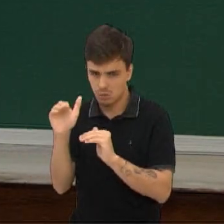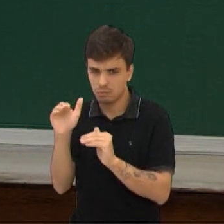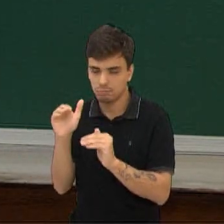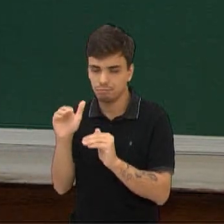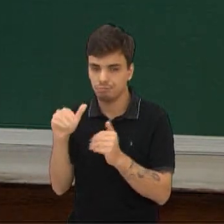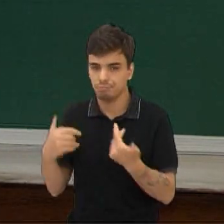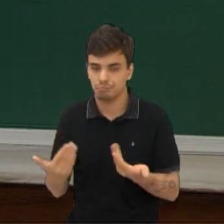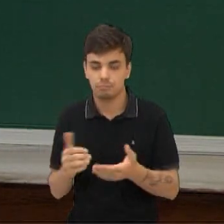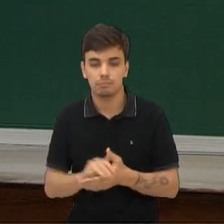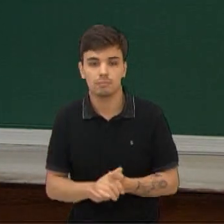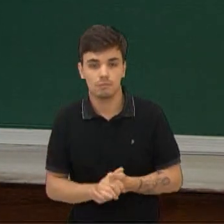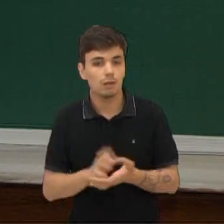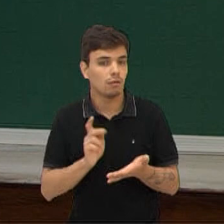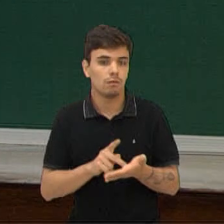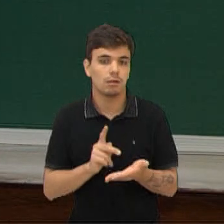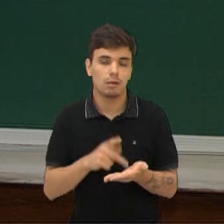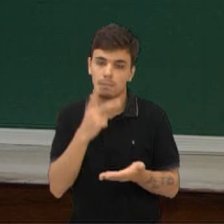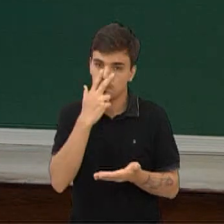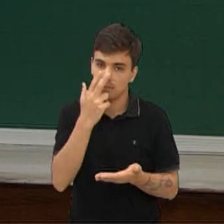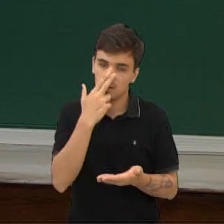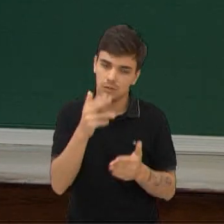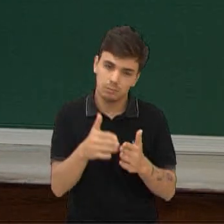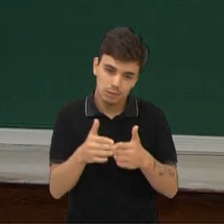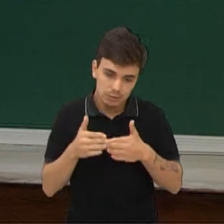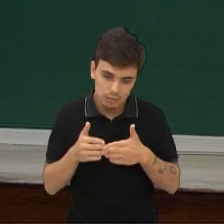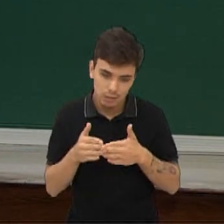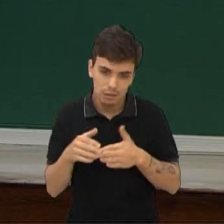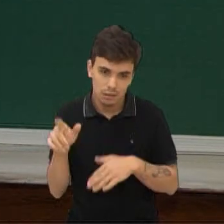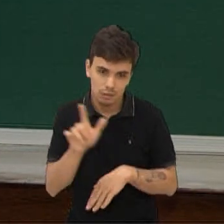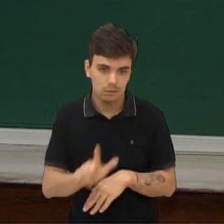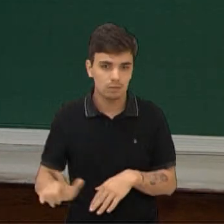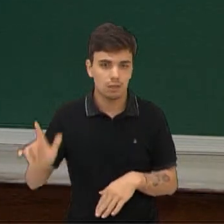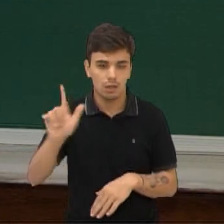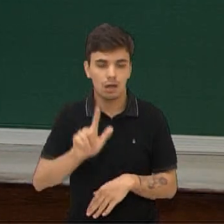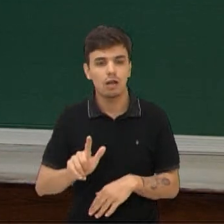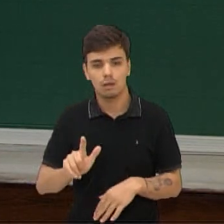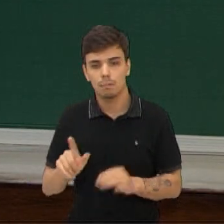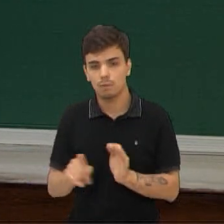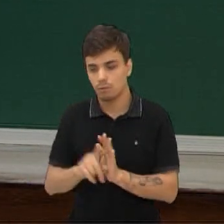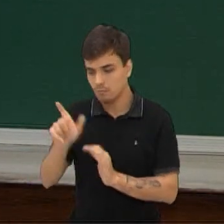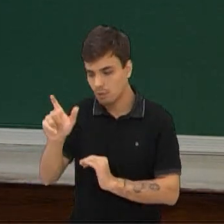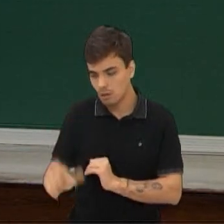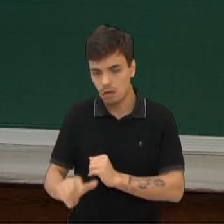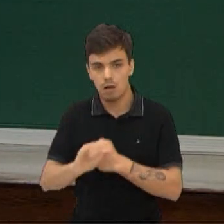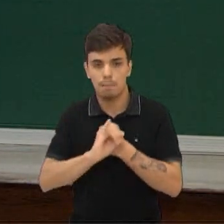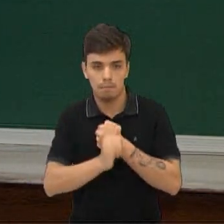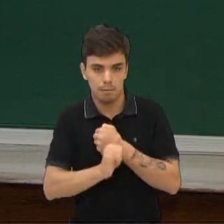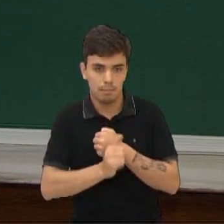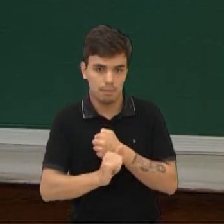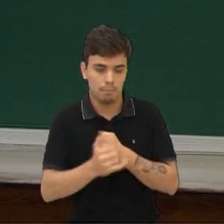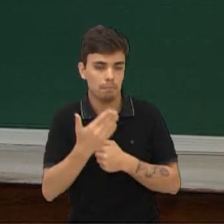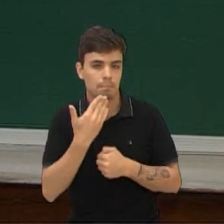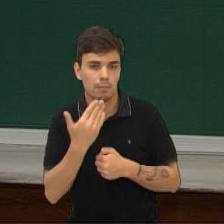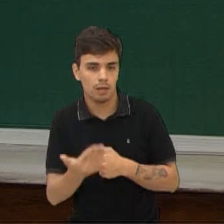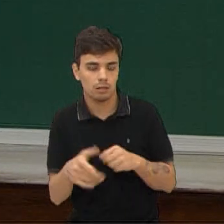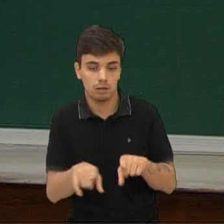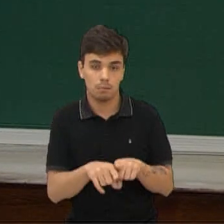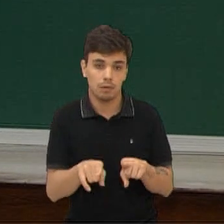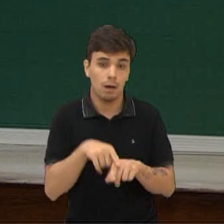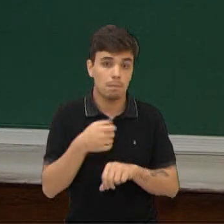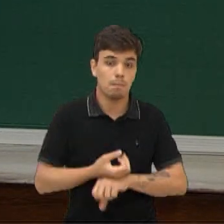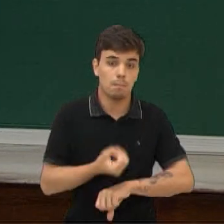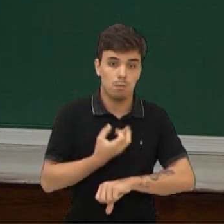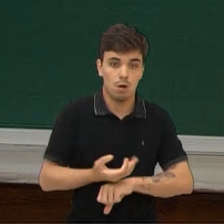né? Então, na verdade, é quase que uma licença, né, literária ali, né, que o cronista recebe, o poeta recebe também.